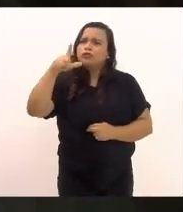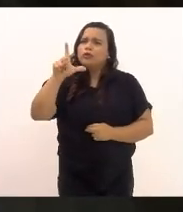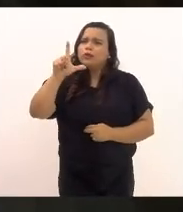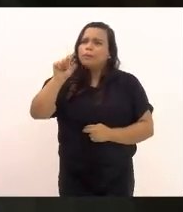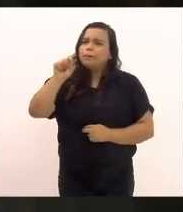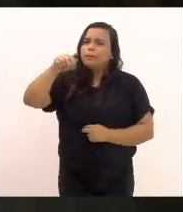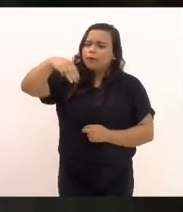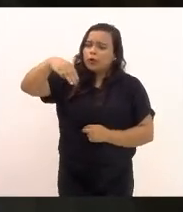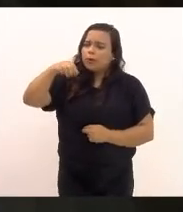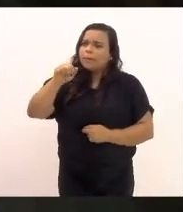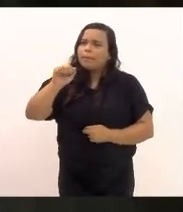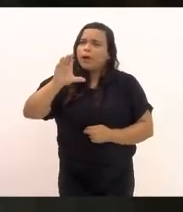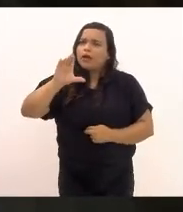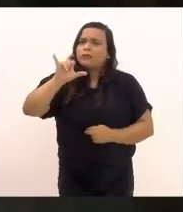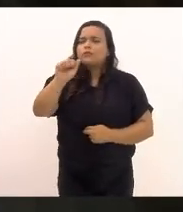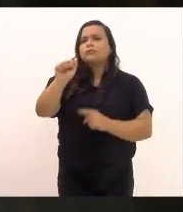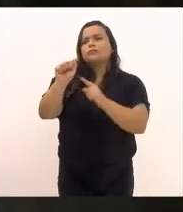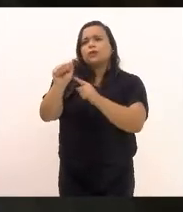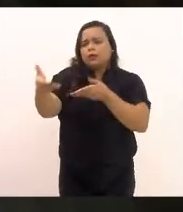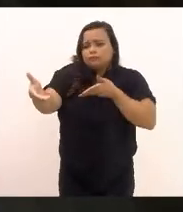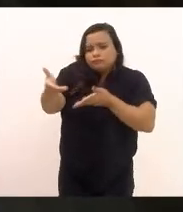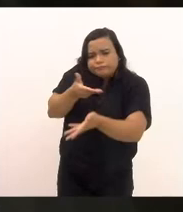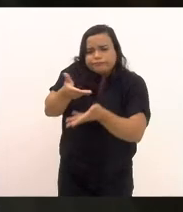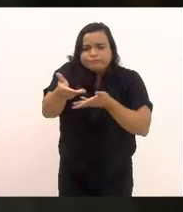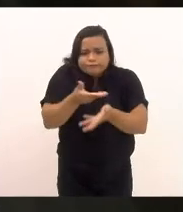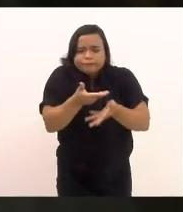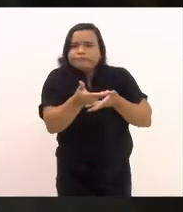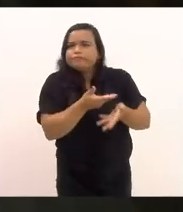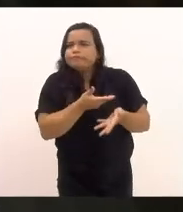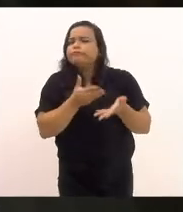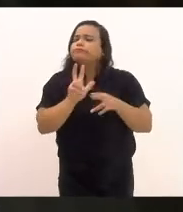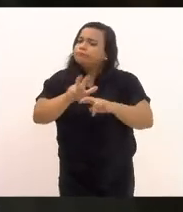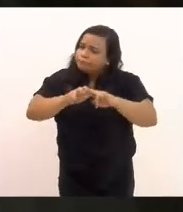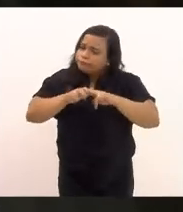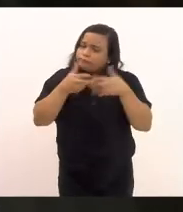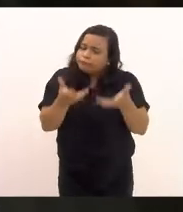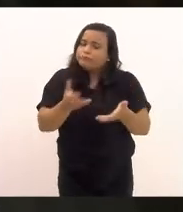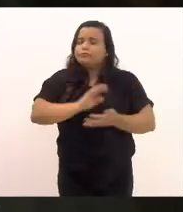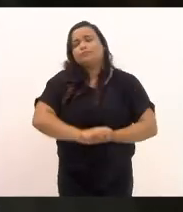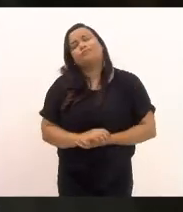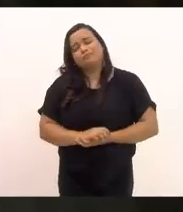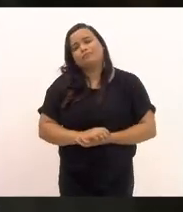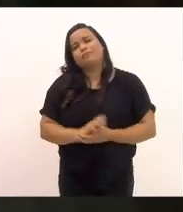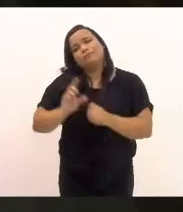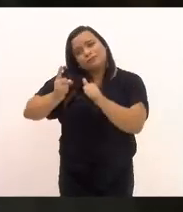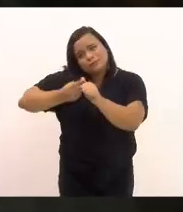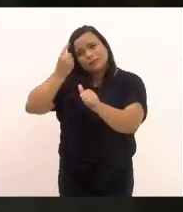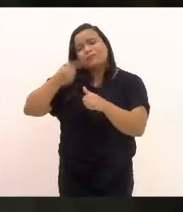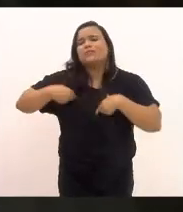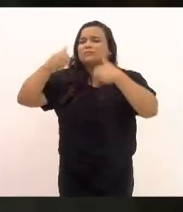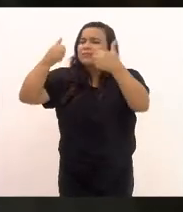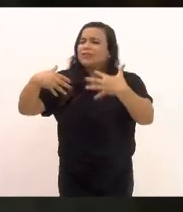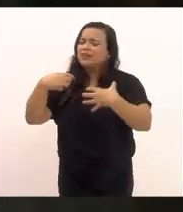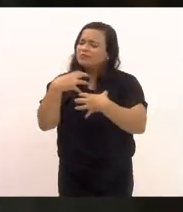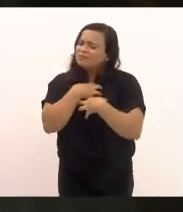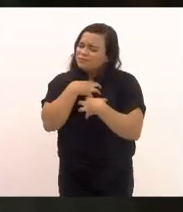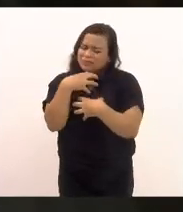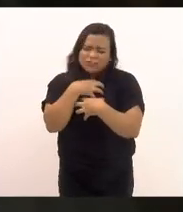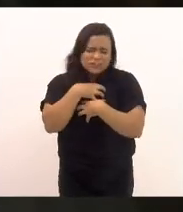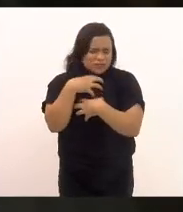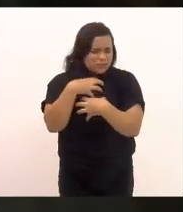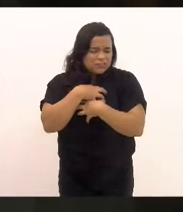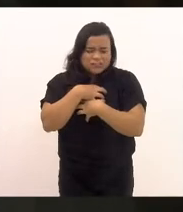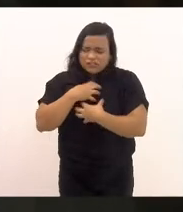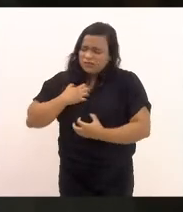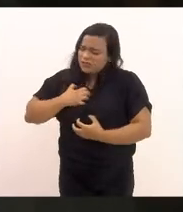Diplomacia. Então, primeiro, senhor presidente, deixar aqui a minha indignação,